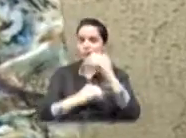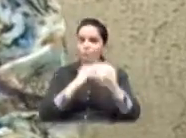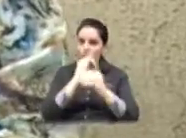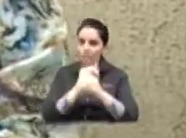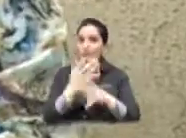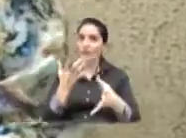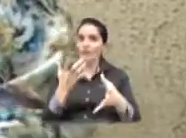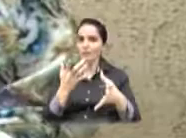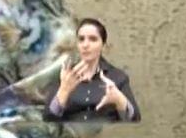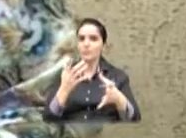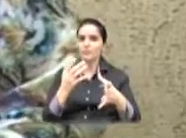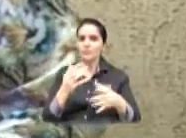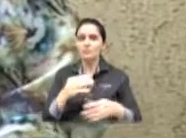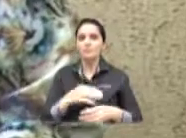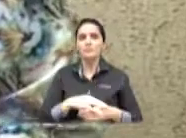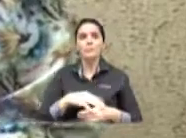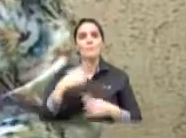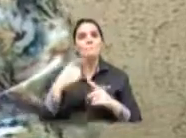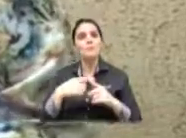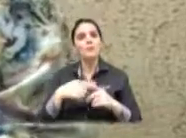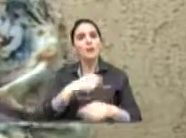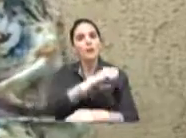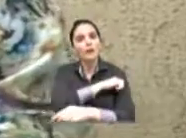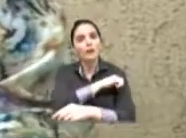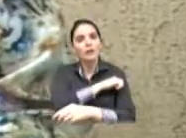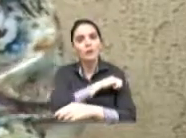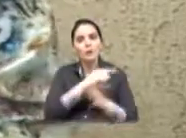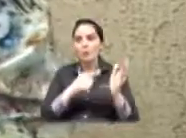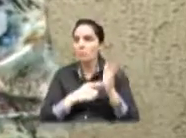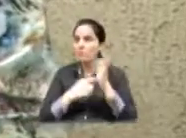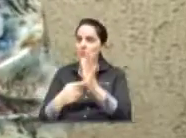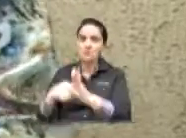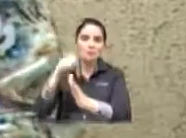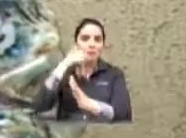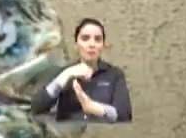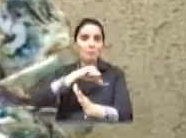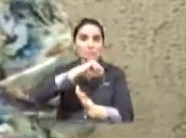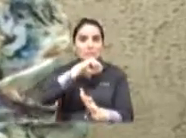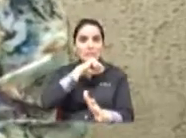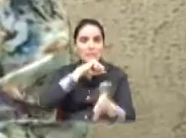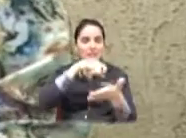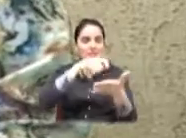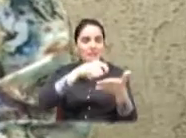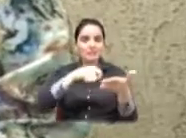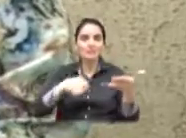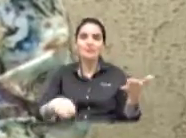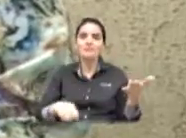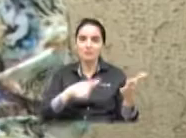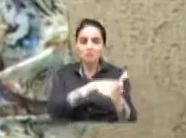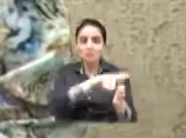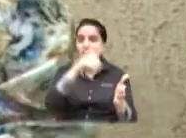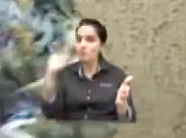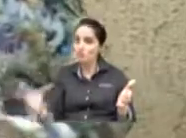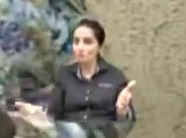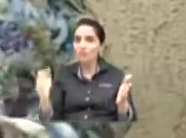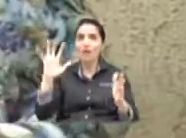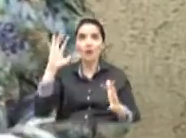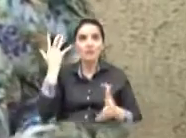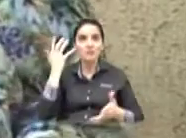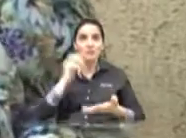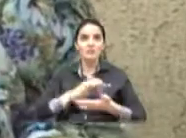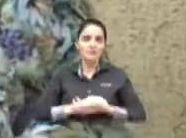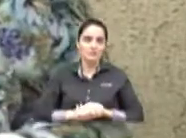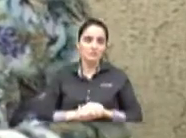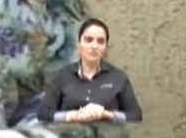porque o aluno vai chegar vou falar amanhã o ismai oração na escola e publicar no jornal nós queremos